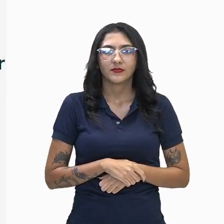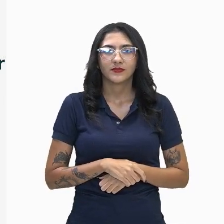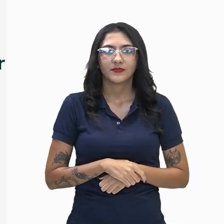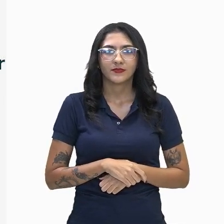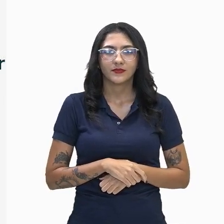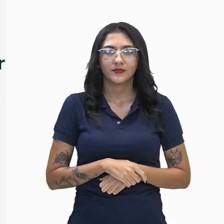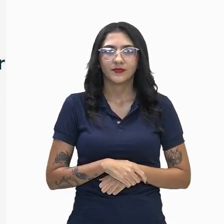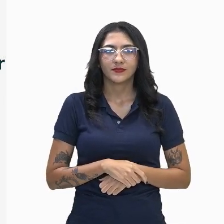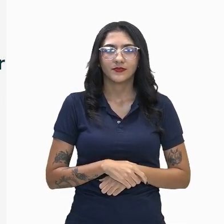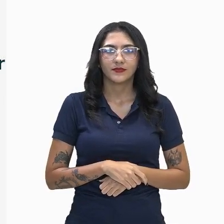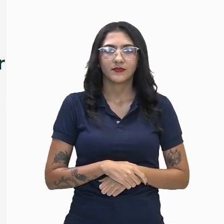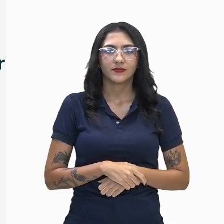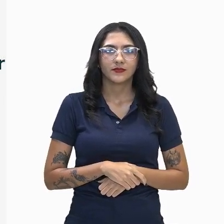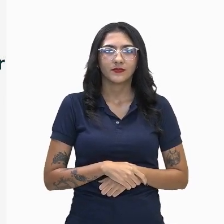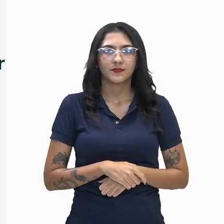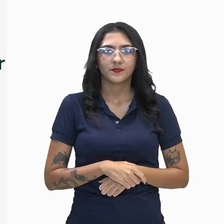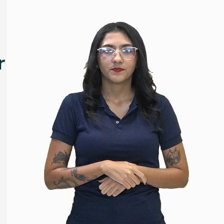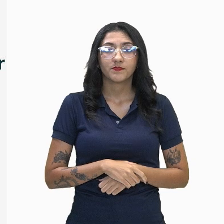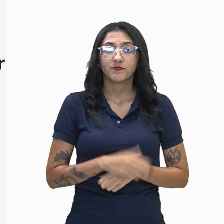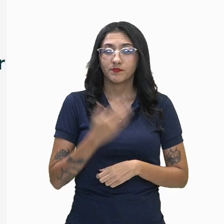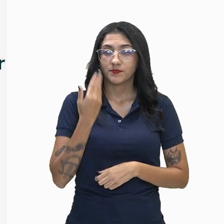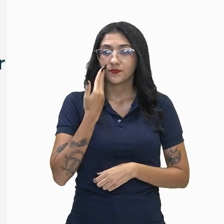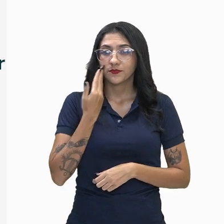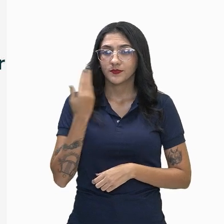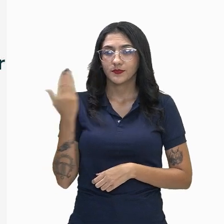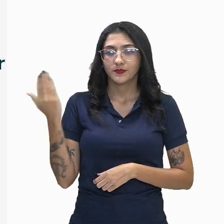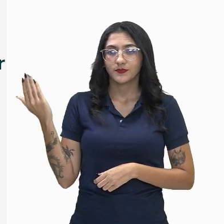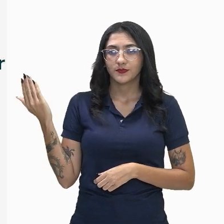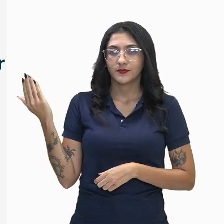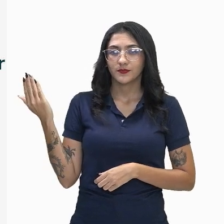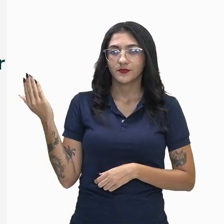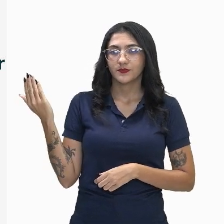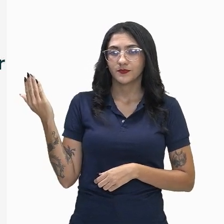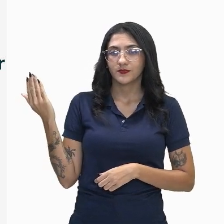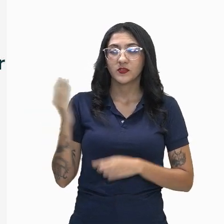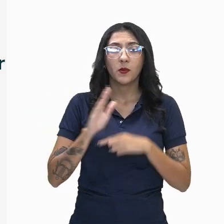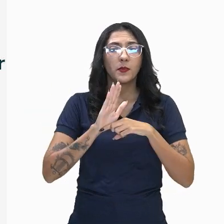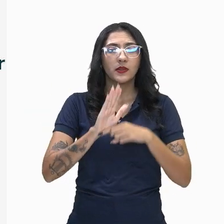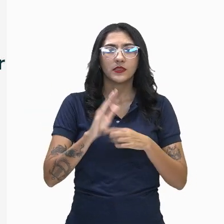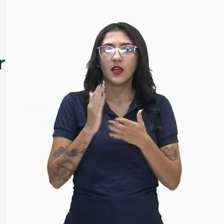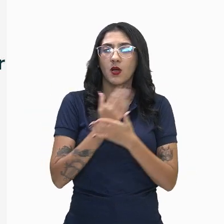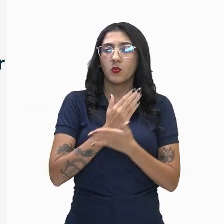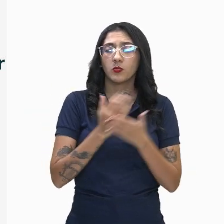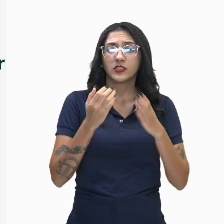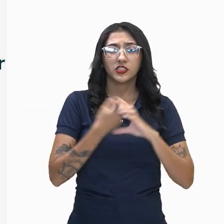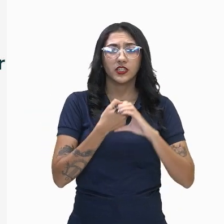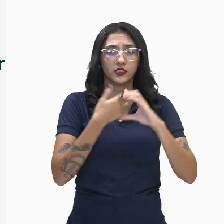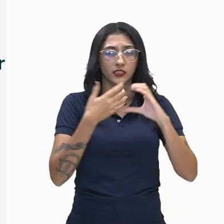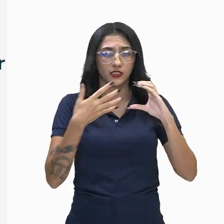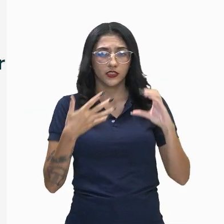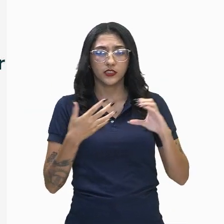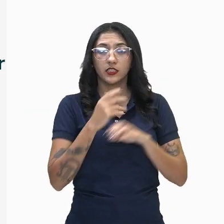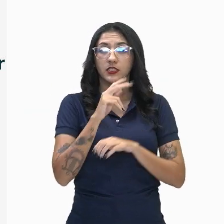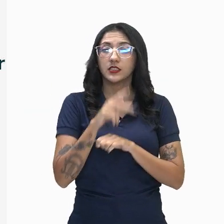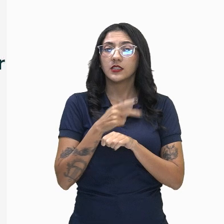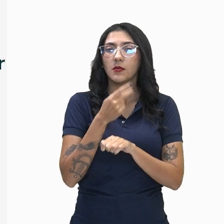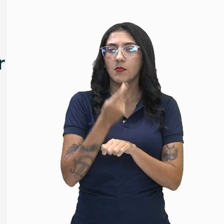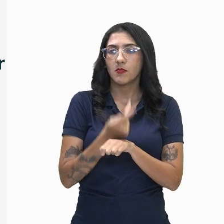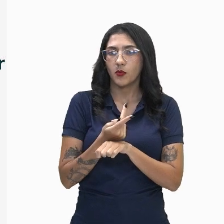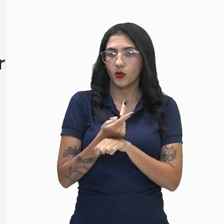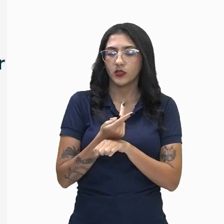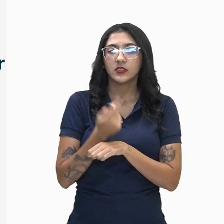vamos apresentar para vocês um texto, vou mostrar alguns elementos dele, e depois a gente vai